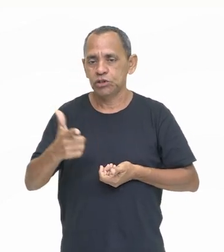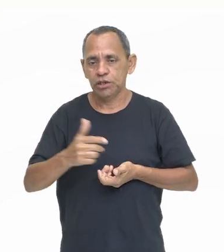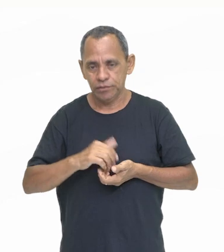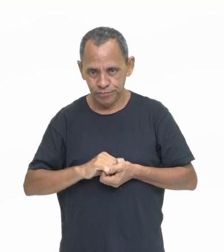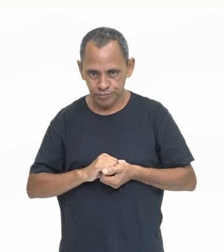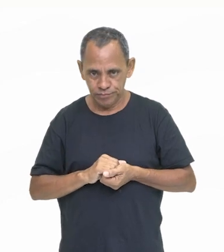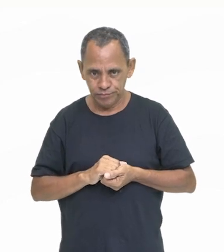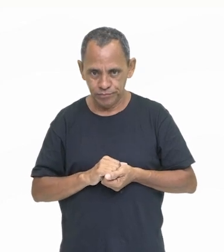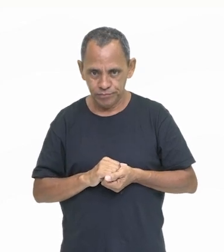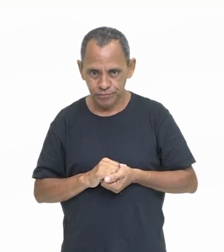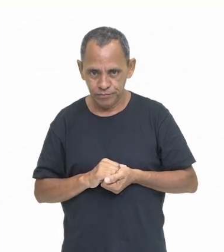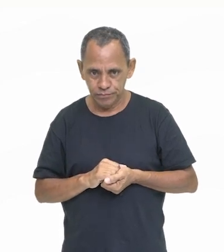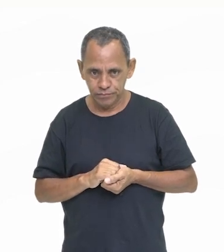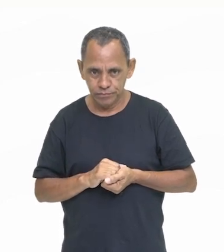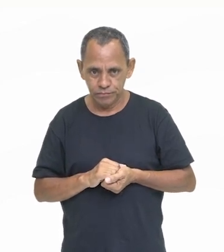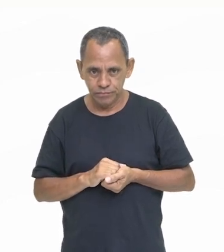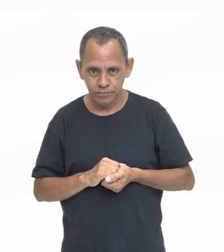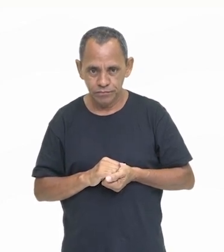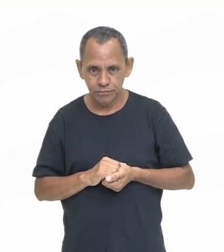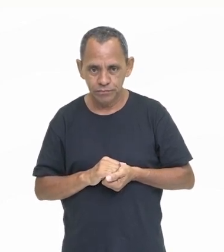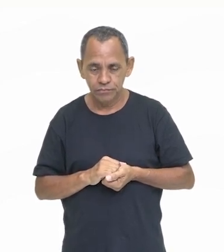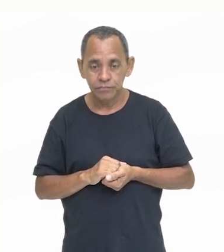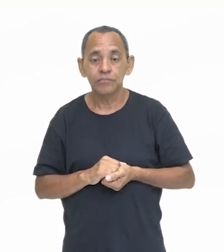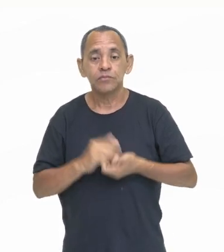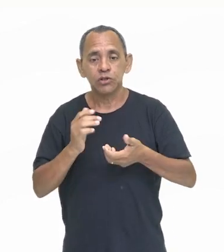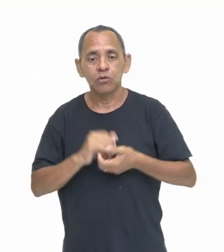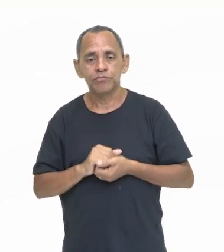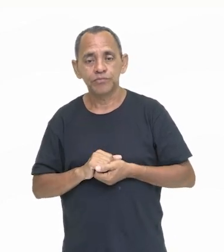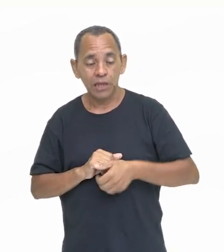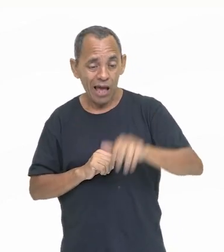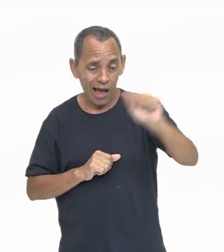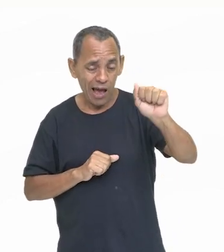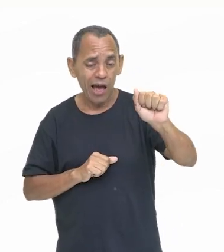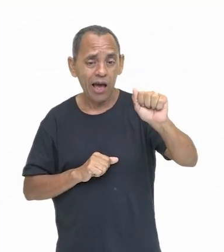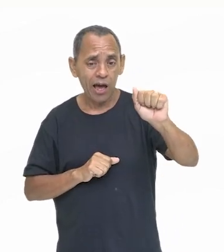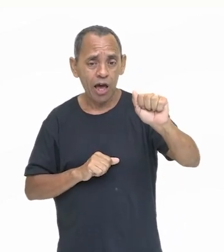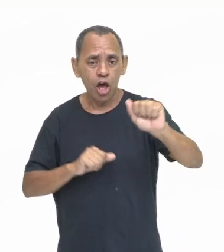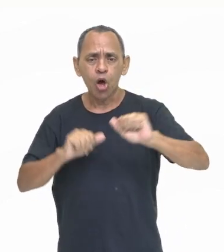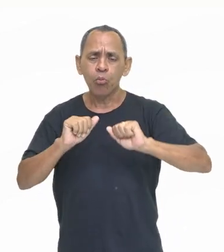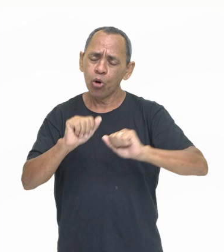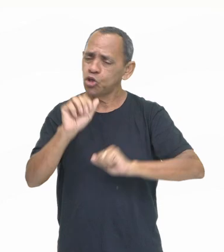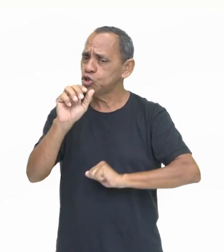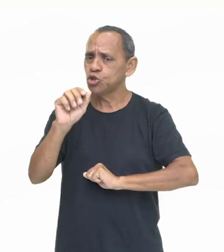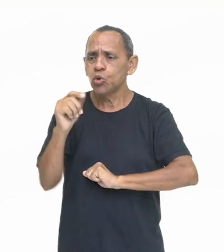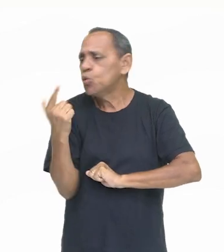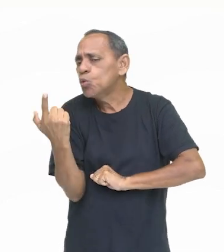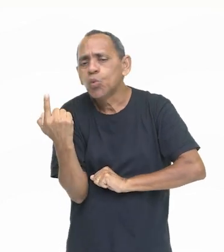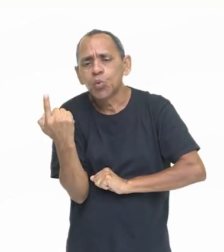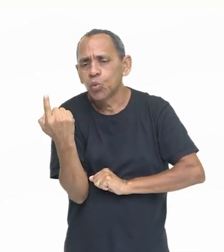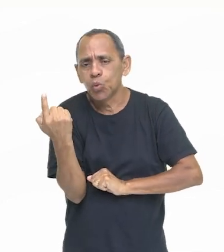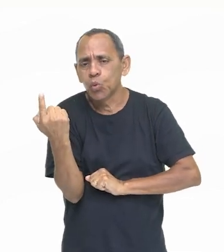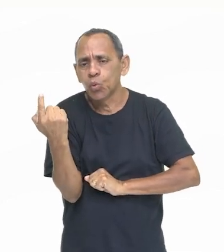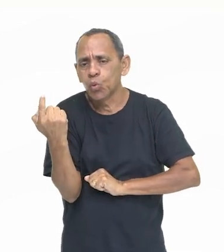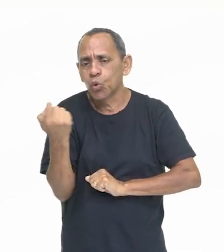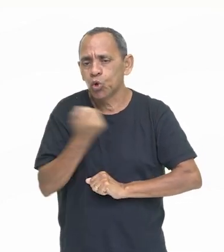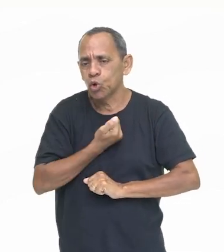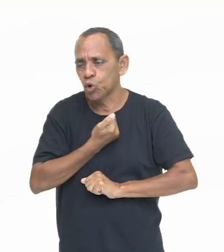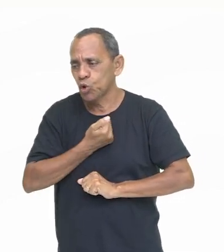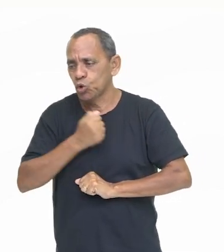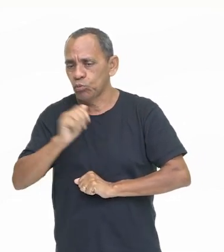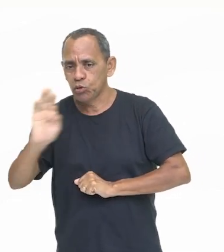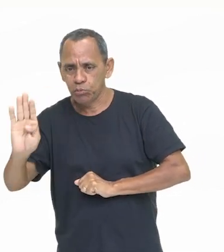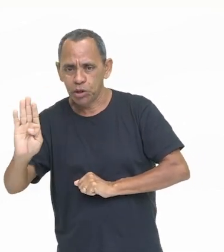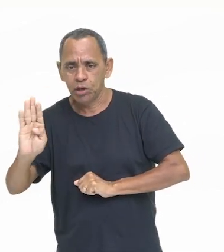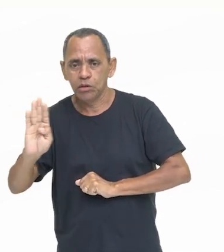função, cada elemento de A deve ter apenas um único correspondente em B, tá? Então, o